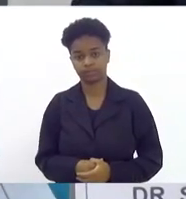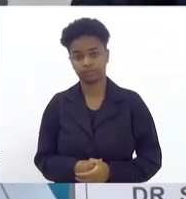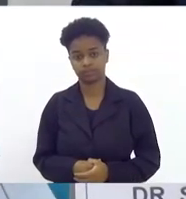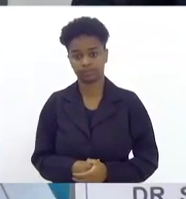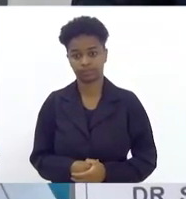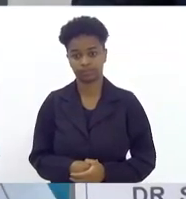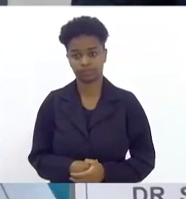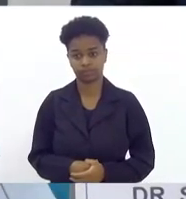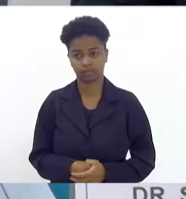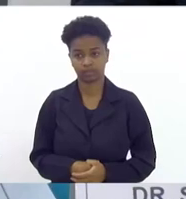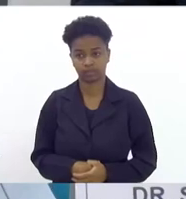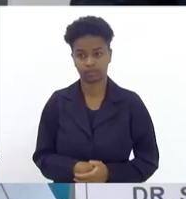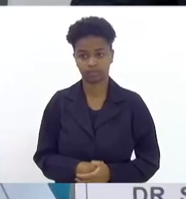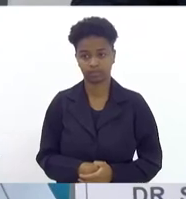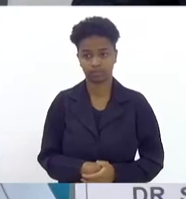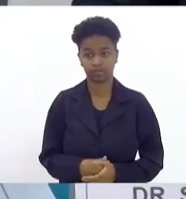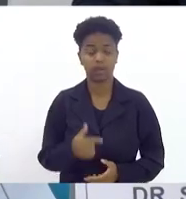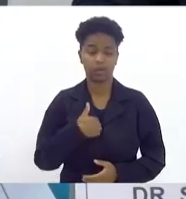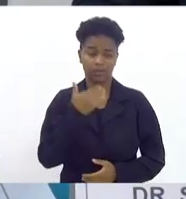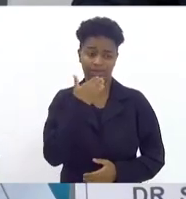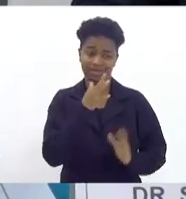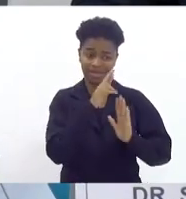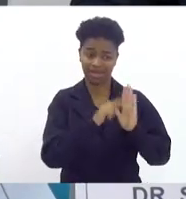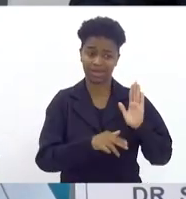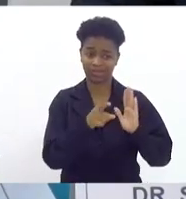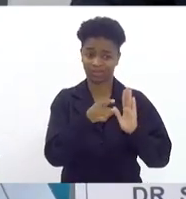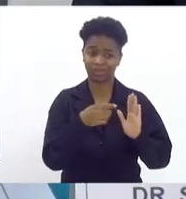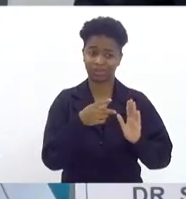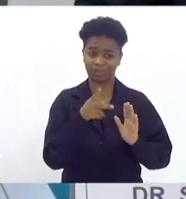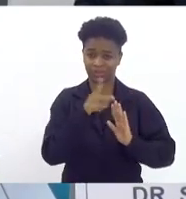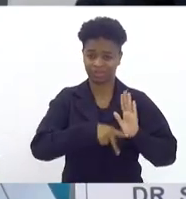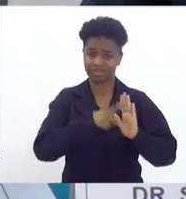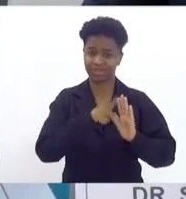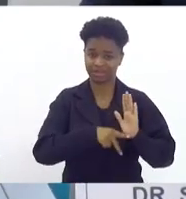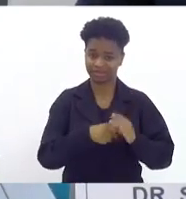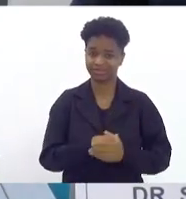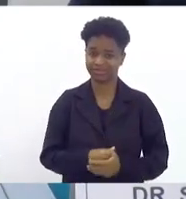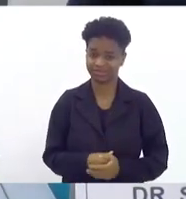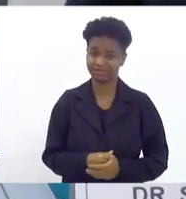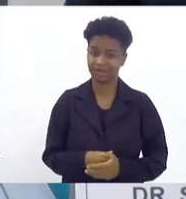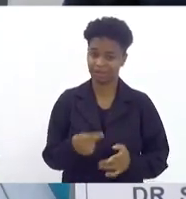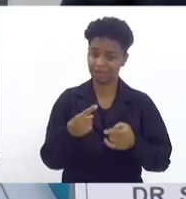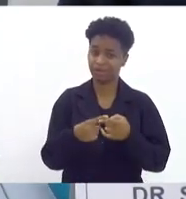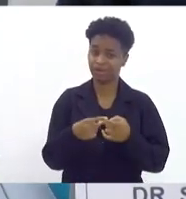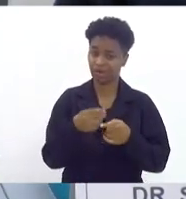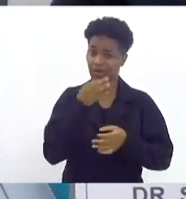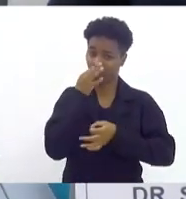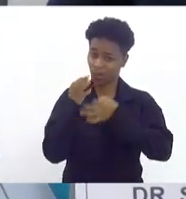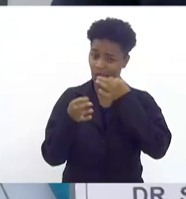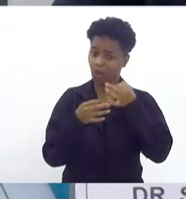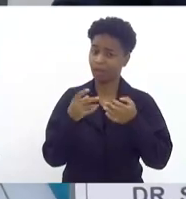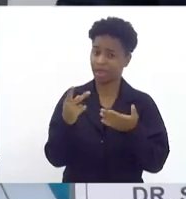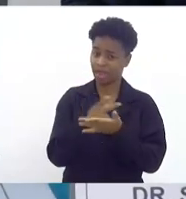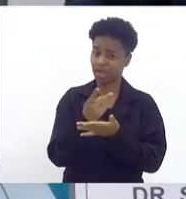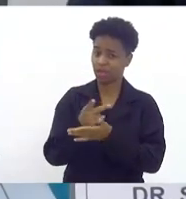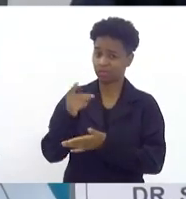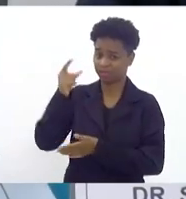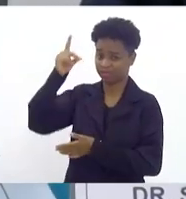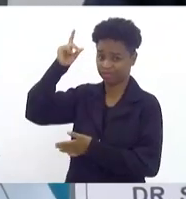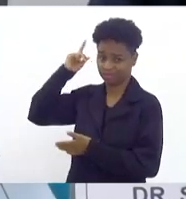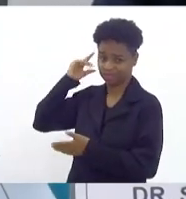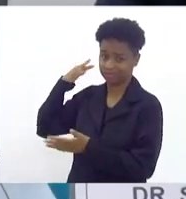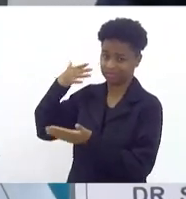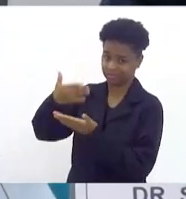Vamos pedir para ser relator desse seu projeto de lei, para demonstrar tá que o senhor está cometendo um erro histórico.